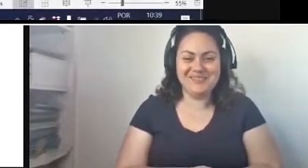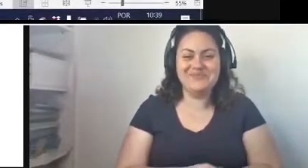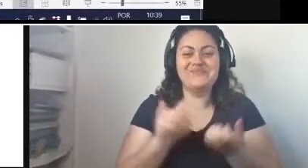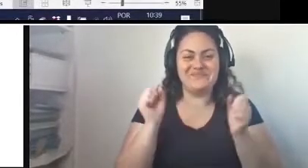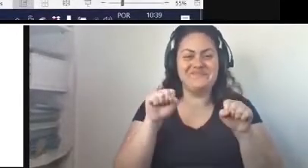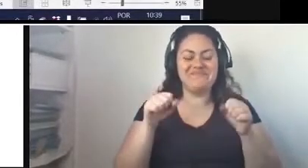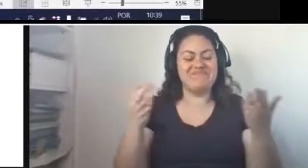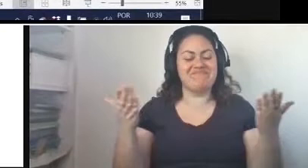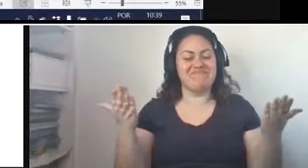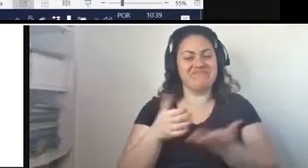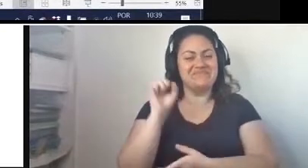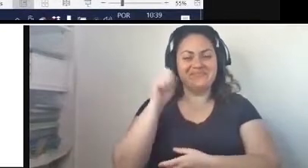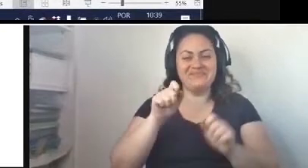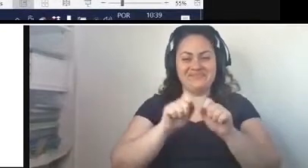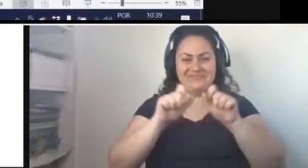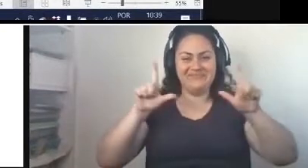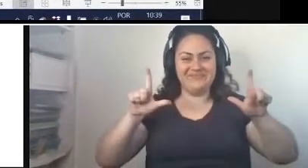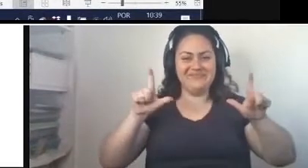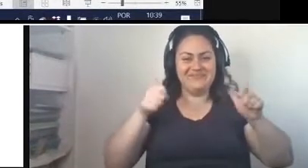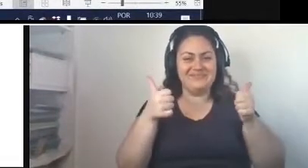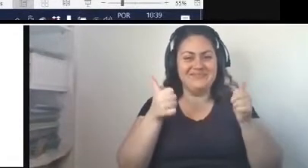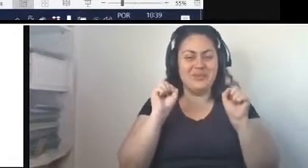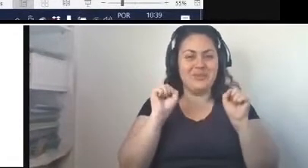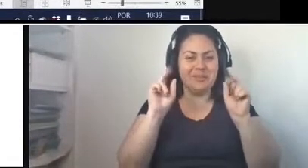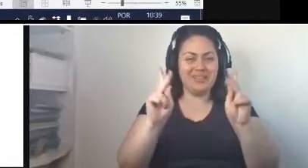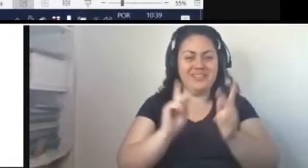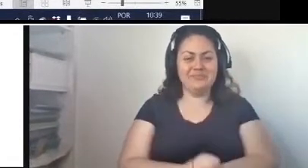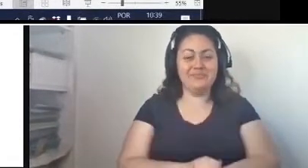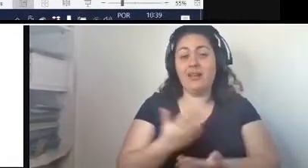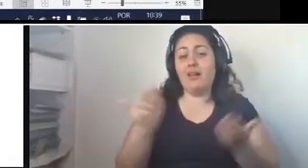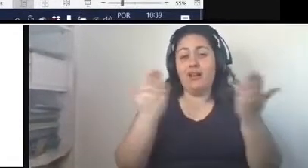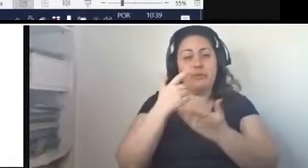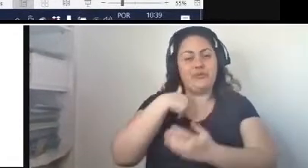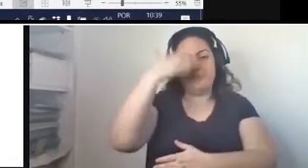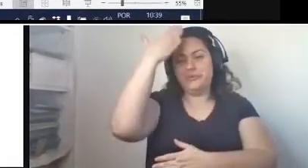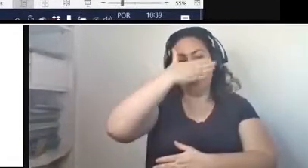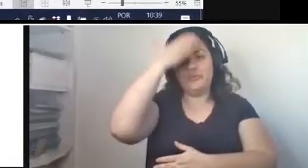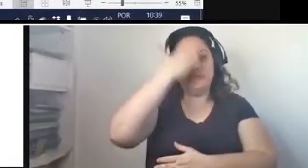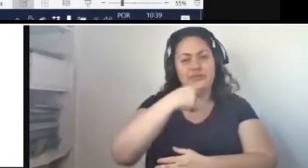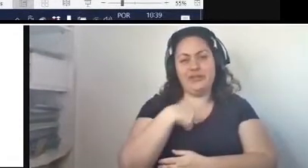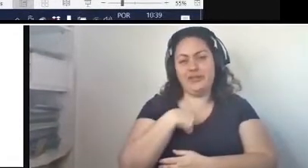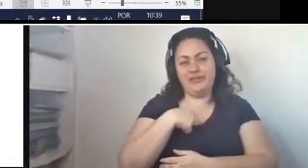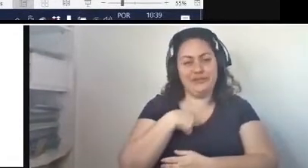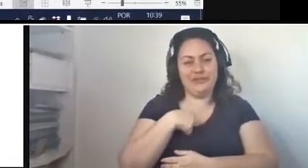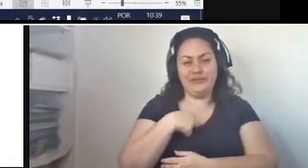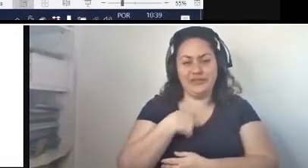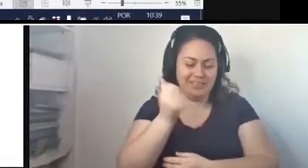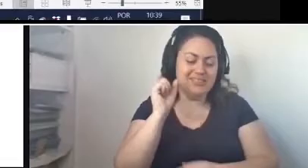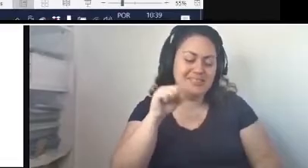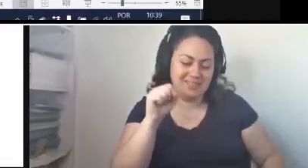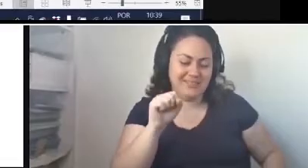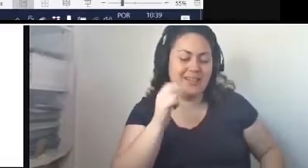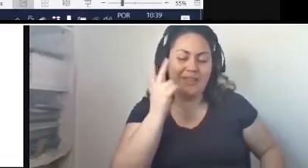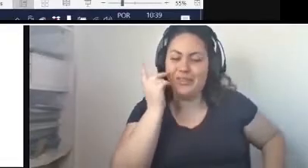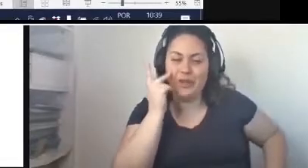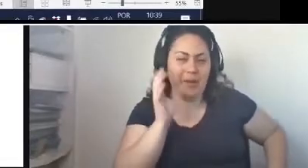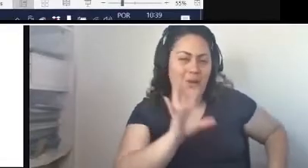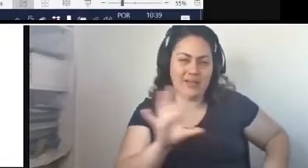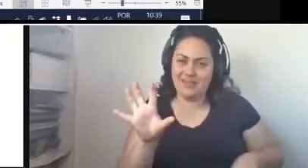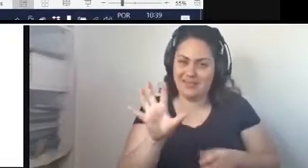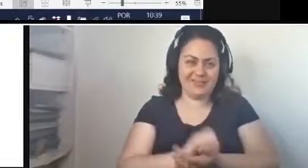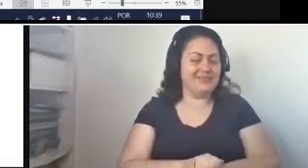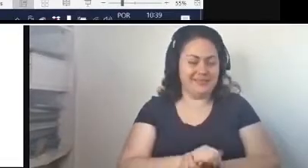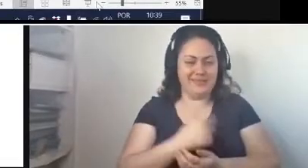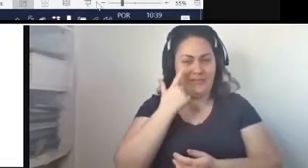Agora sim. Agora tá. Tá ok. Agora eu não estou me vendo, né? Mas é assim mesmo, tu tá vendo